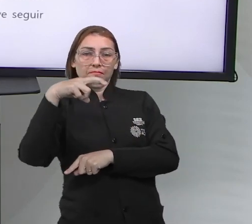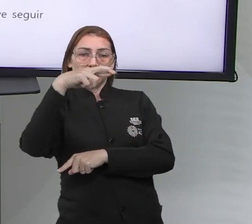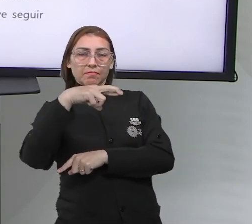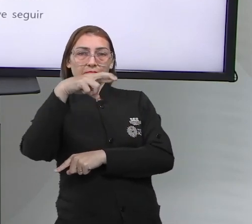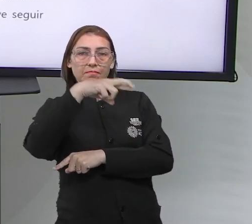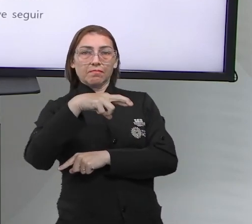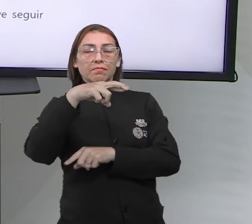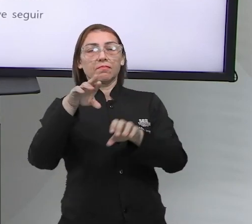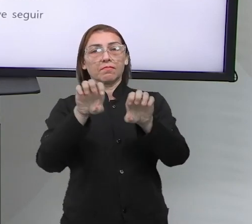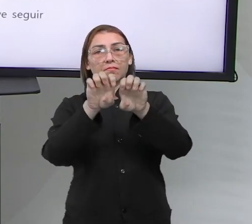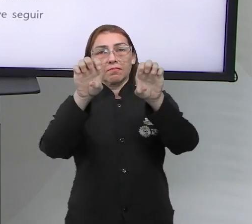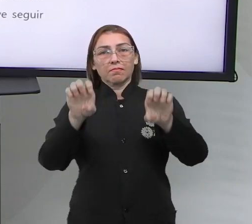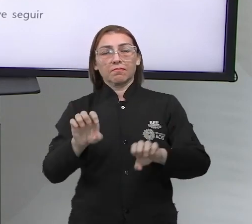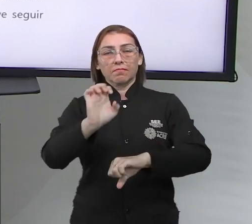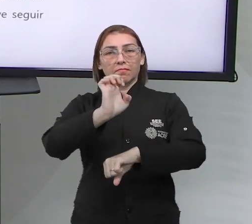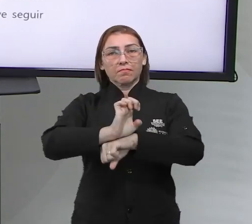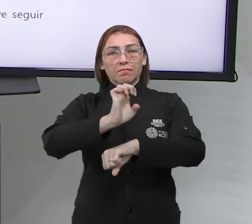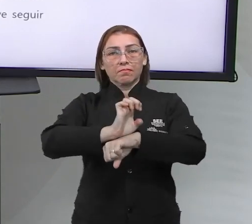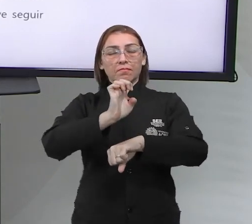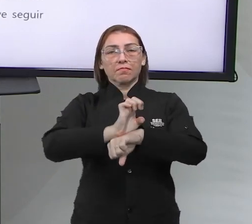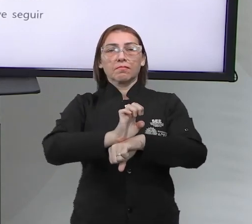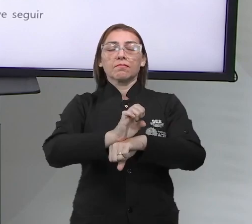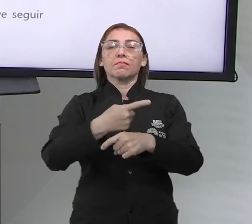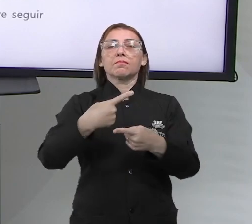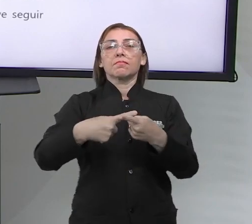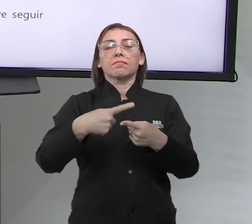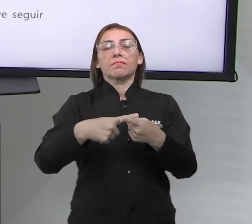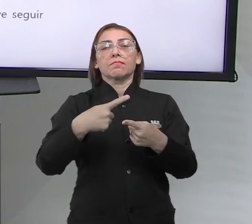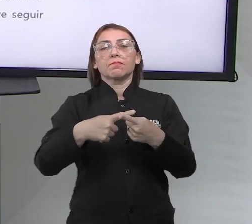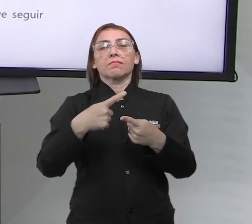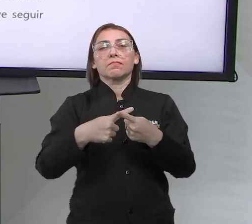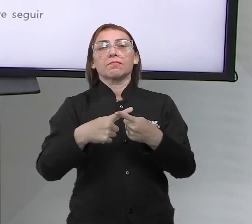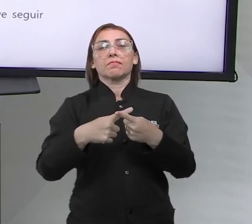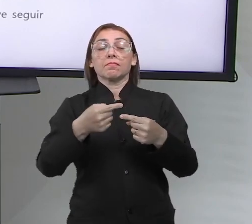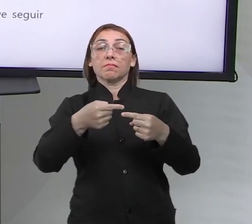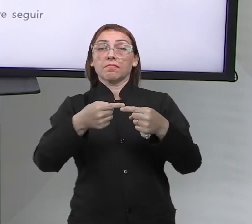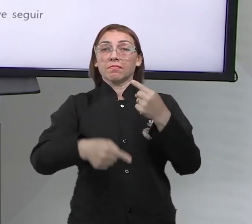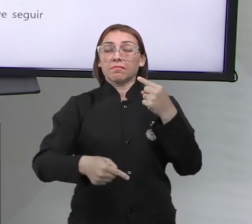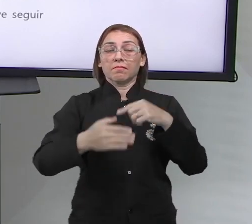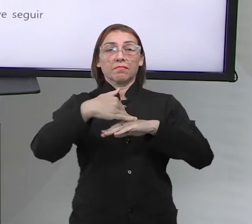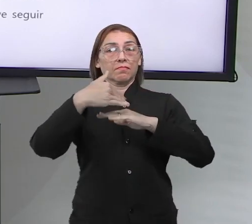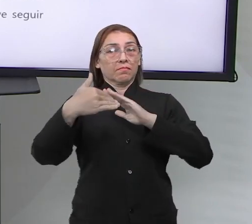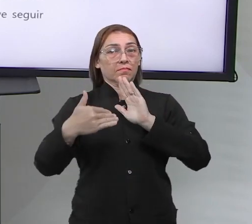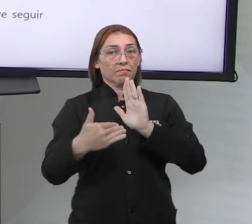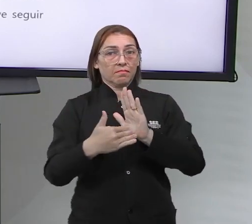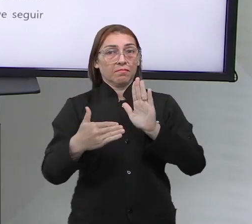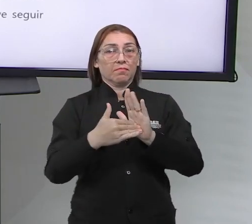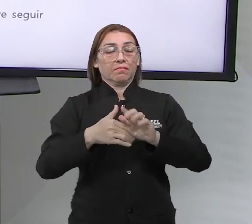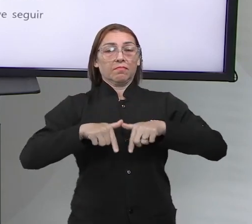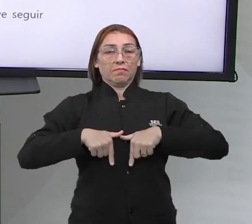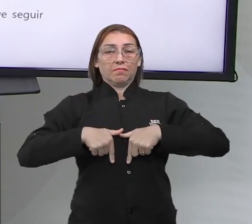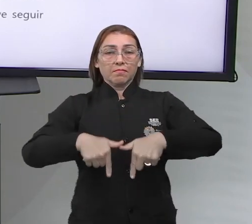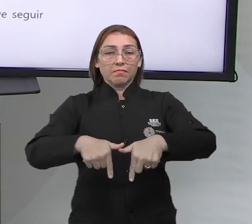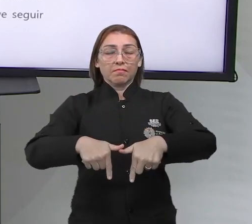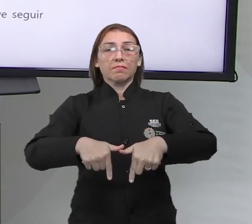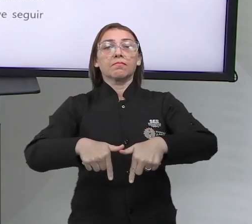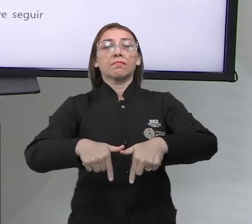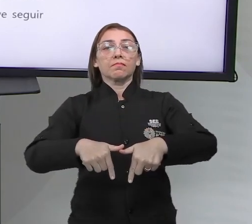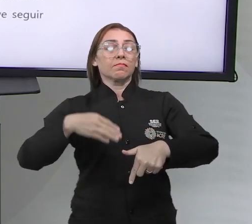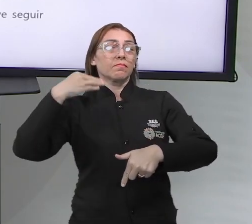autofiscalizadores da estrutura do Estado, justamente para coibir toda e qualquer ação, toda e